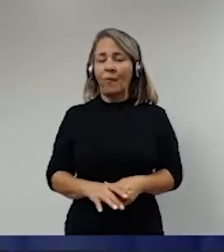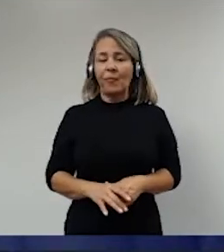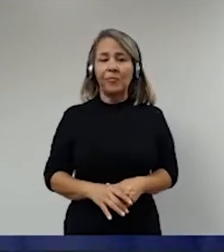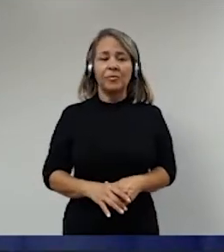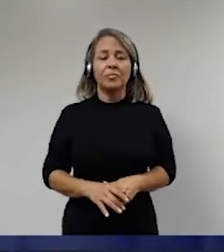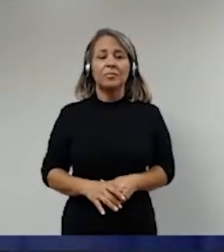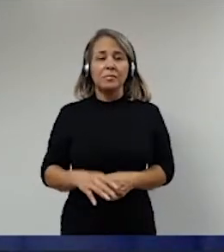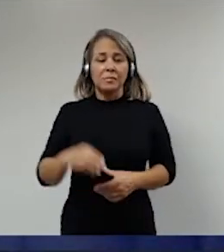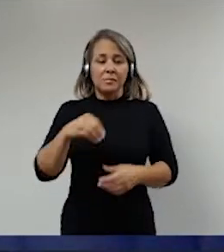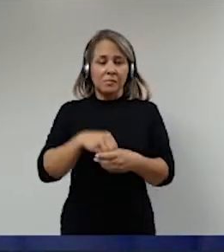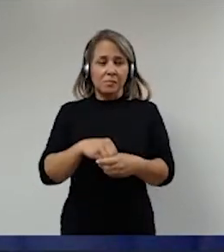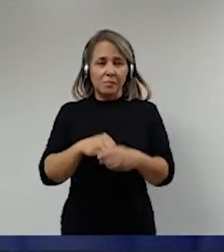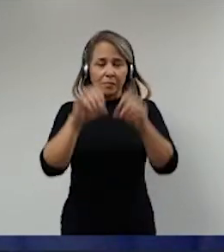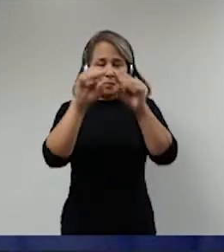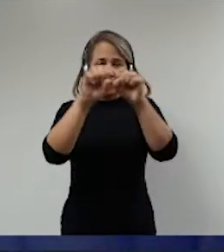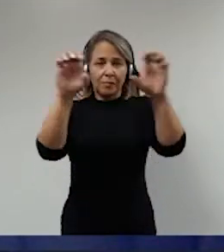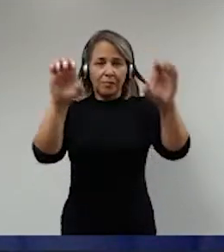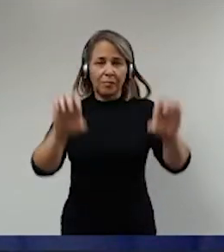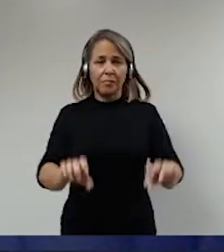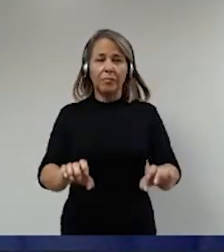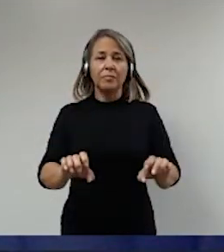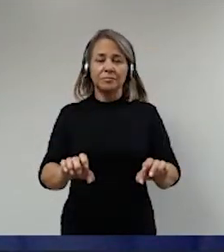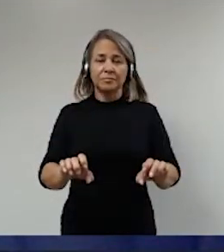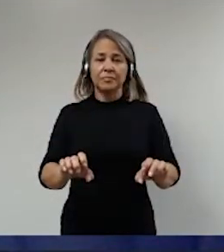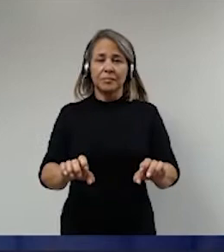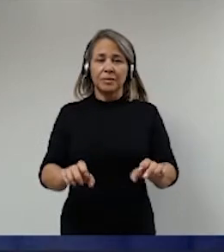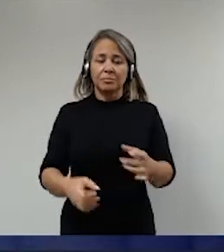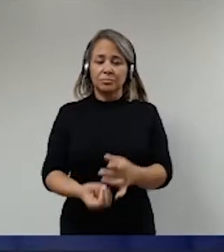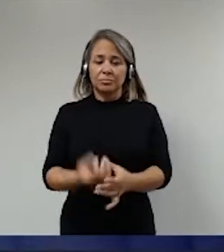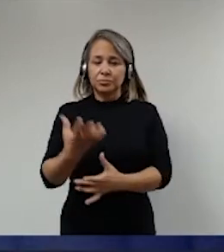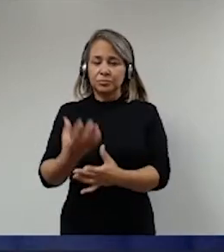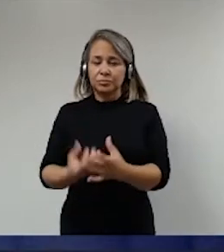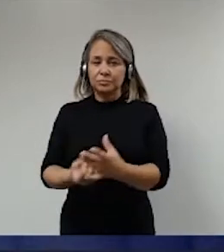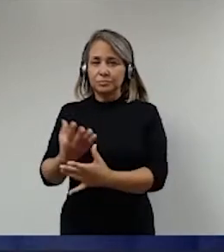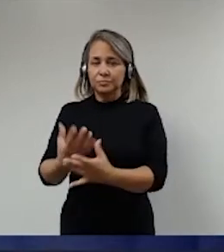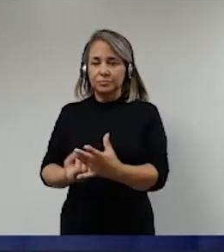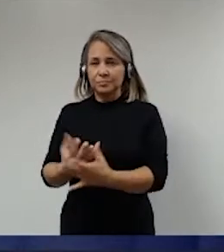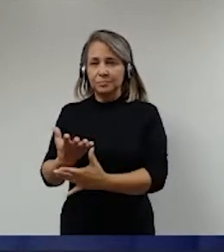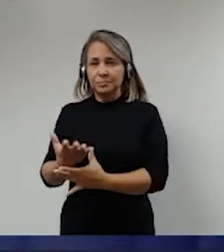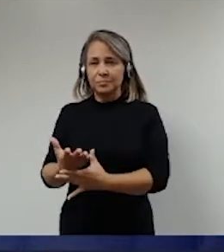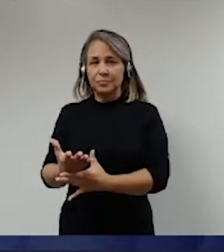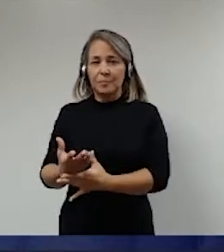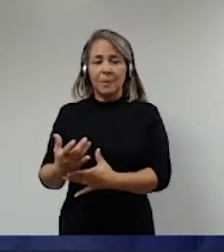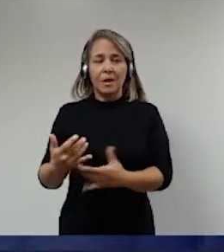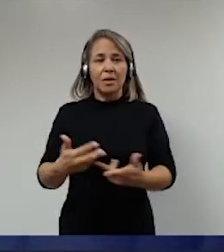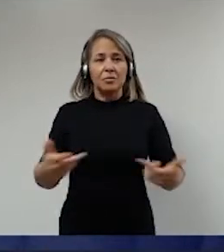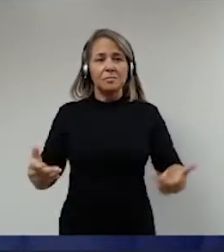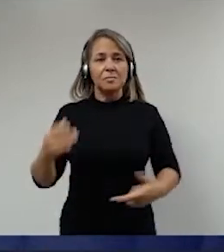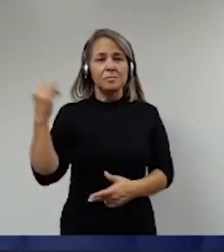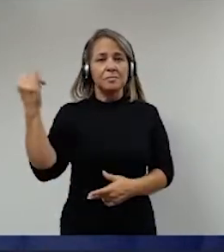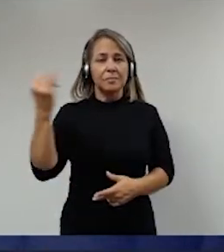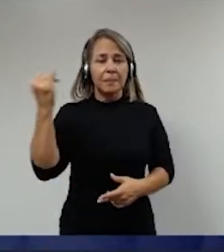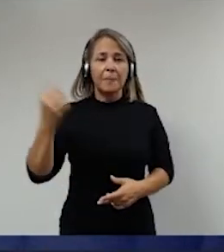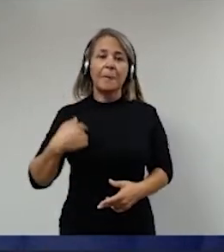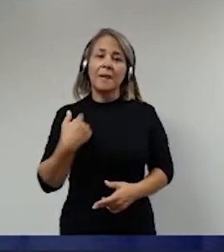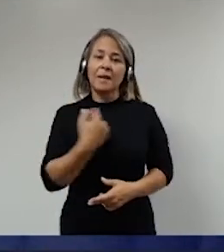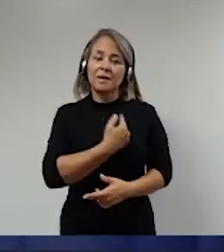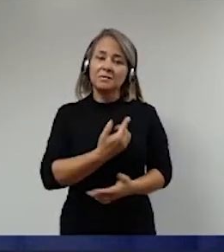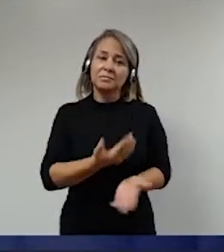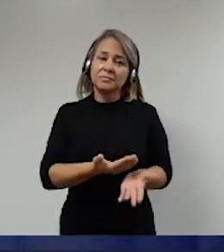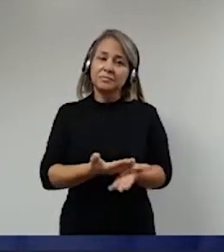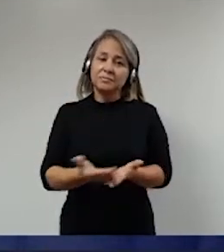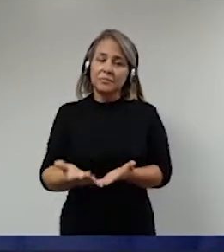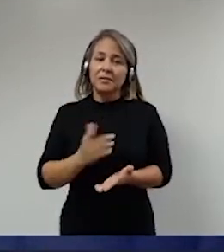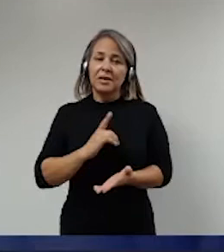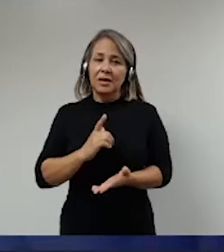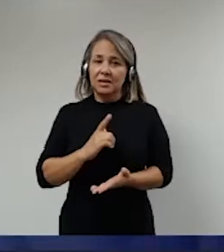dentro das estruturas, né, de fomento, né, assim, que são importantíssimas, elas passam